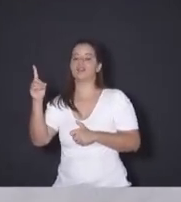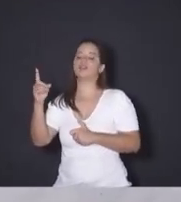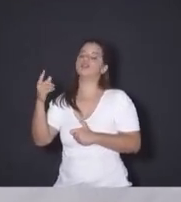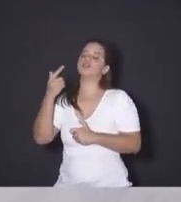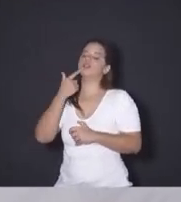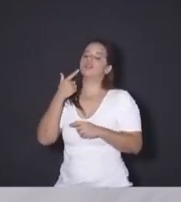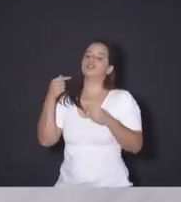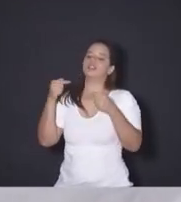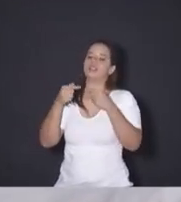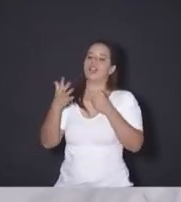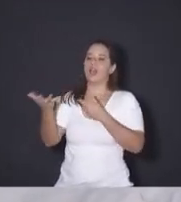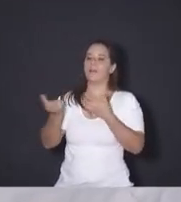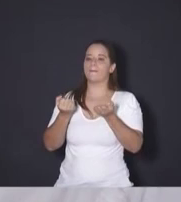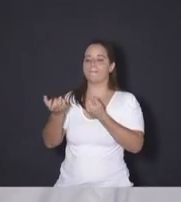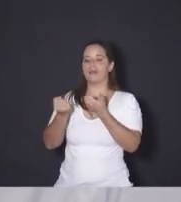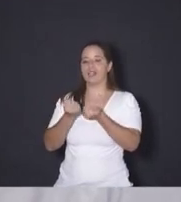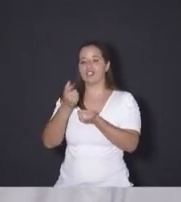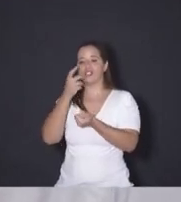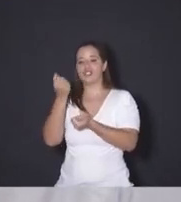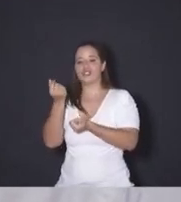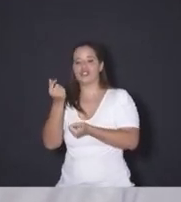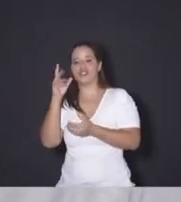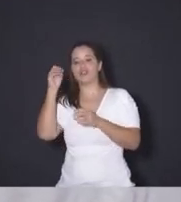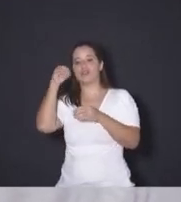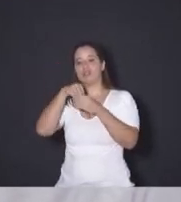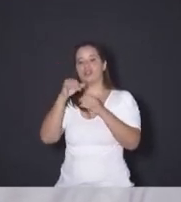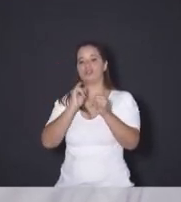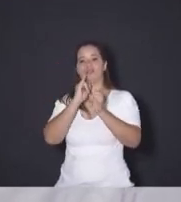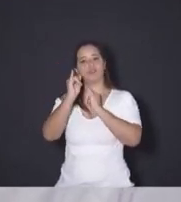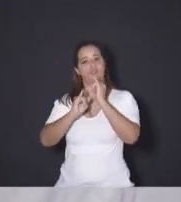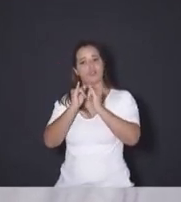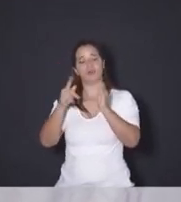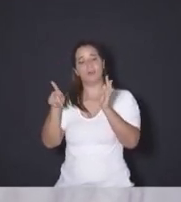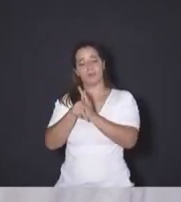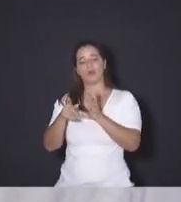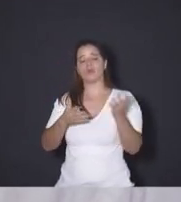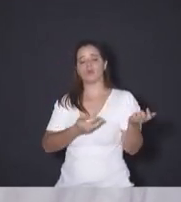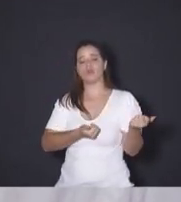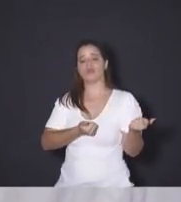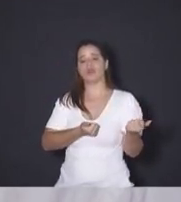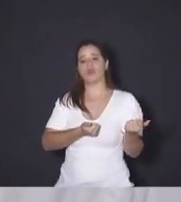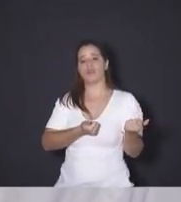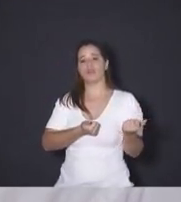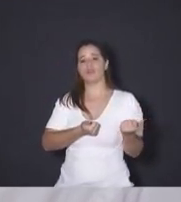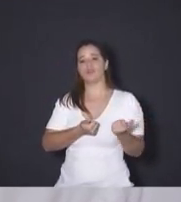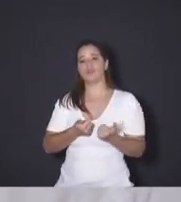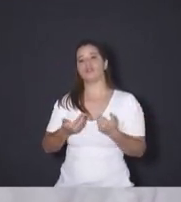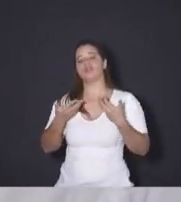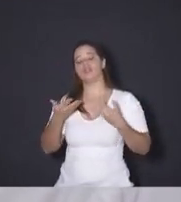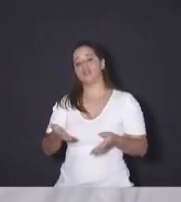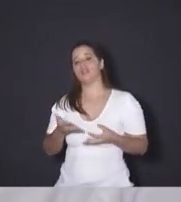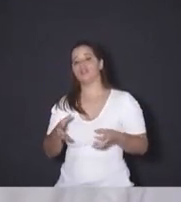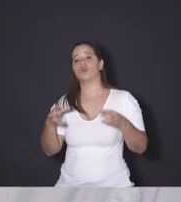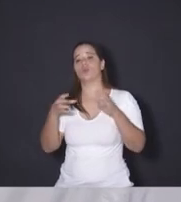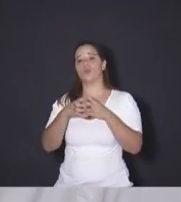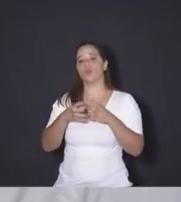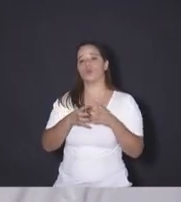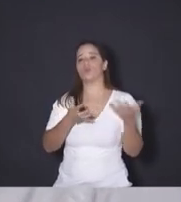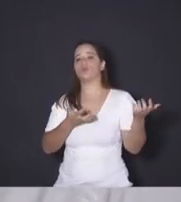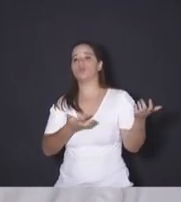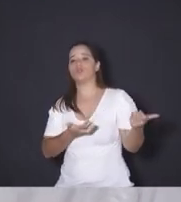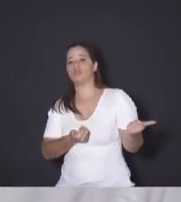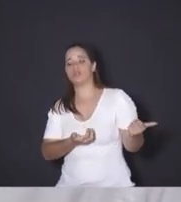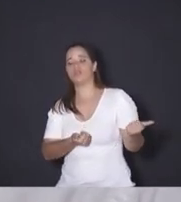na na internet feita por jovens né e então um grupo de jovens também